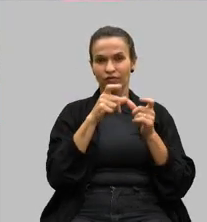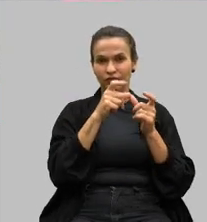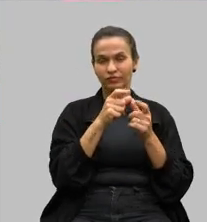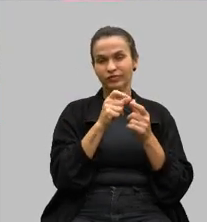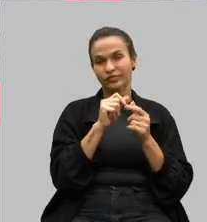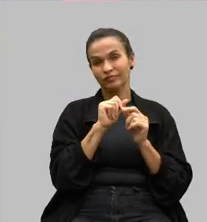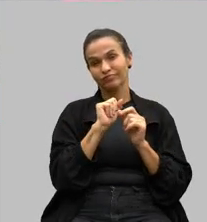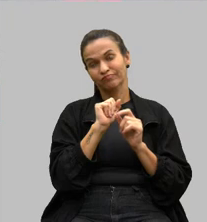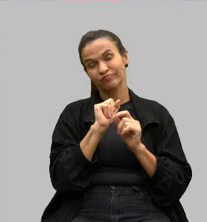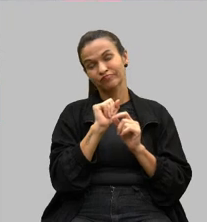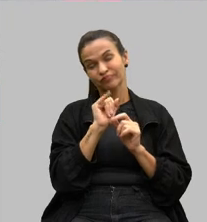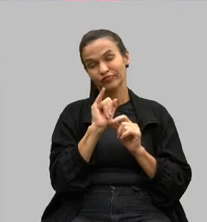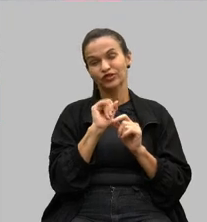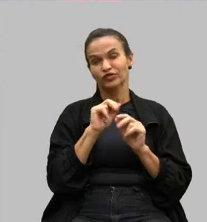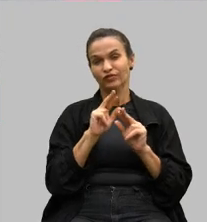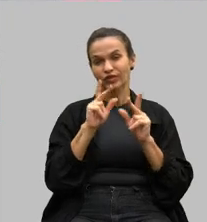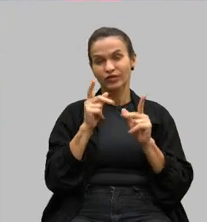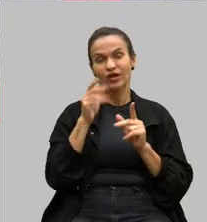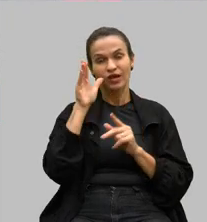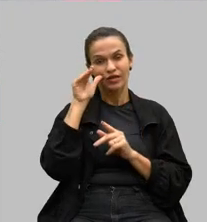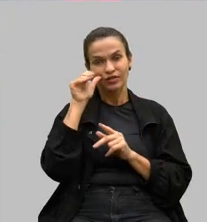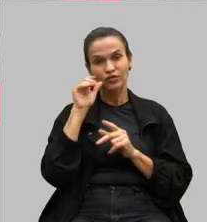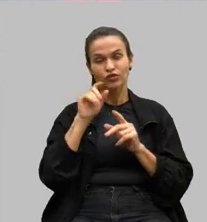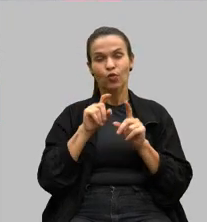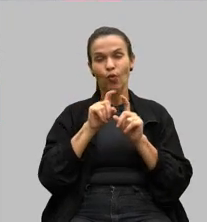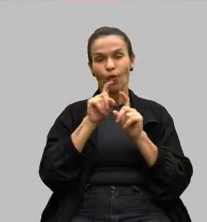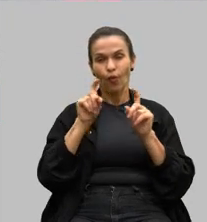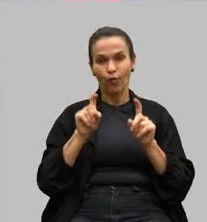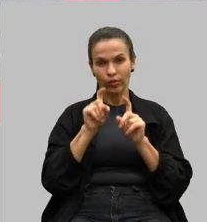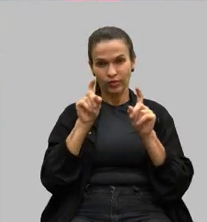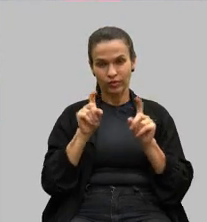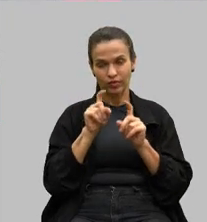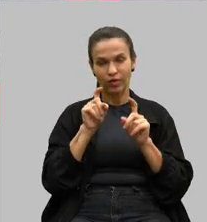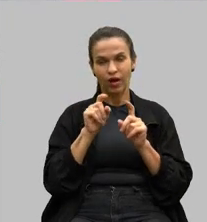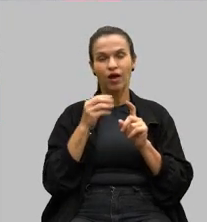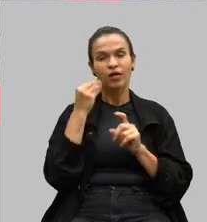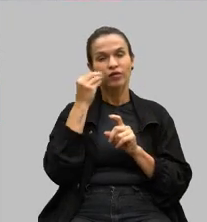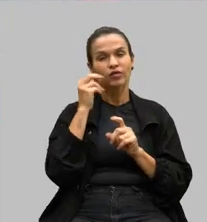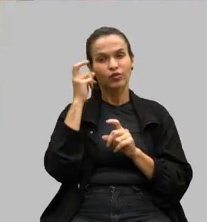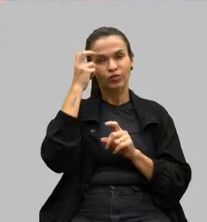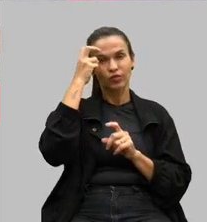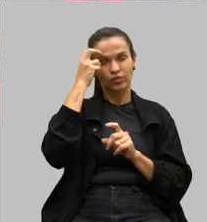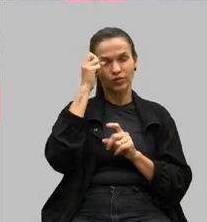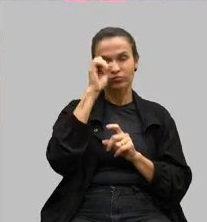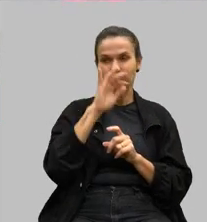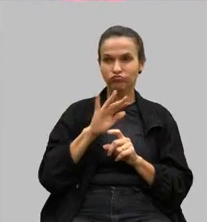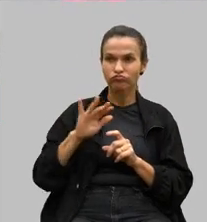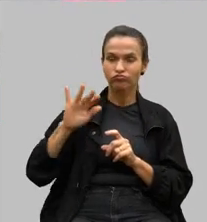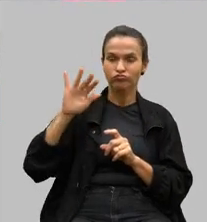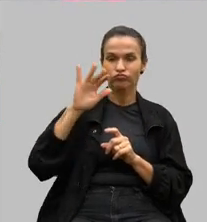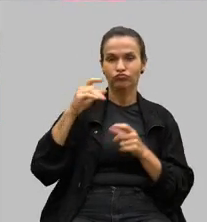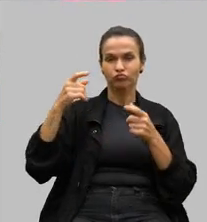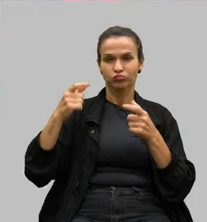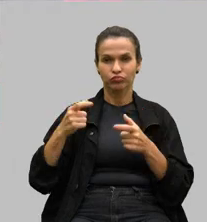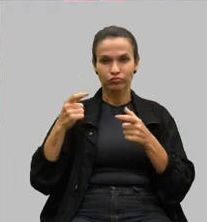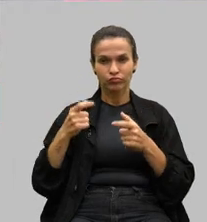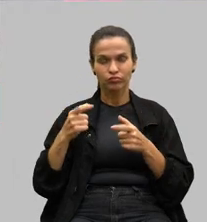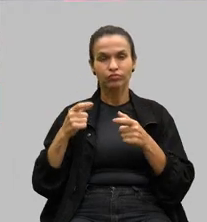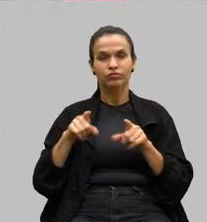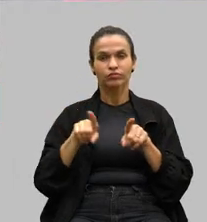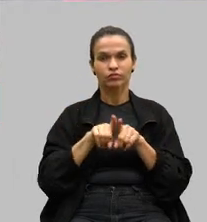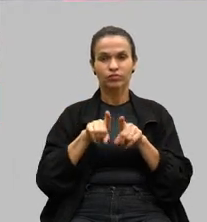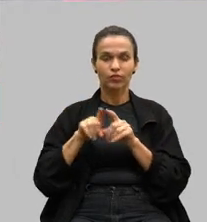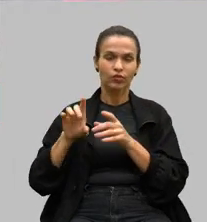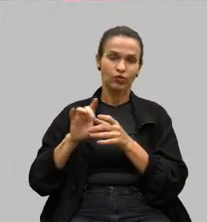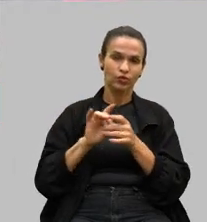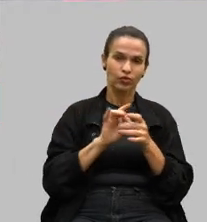computador e a experiência da cultura ela se dá na paisagem cultural na denominação da Unesco ela se dá no contexto